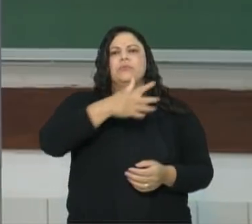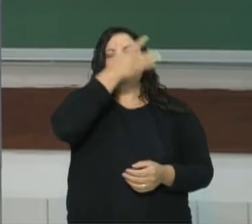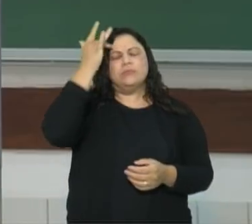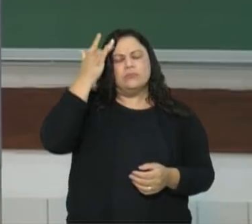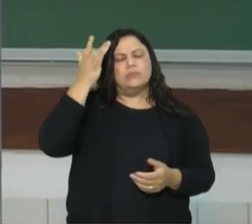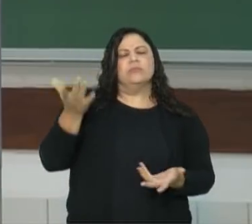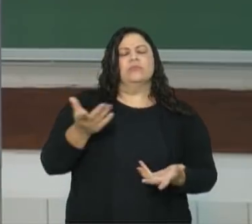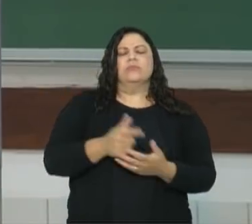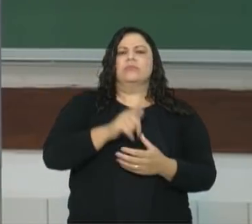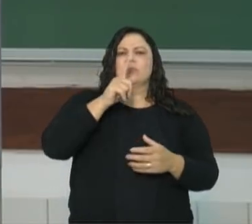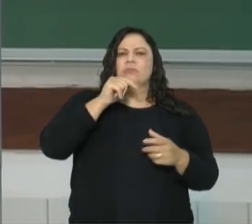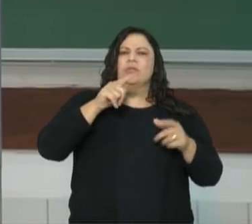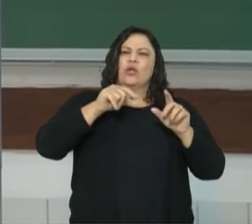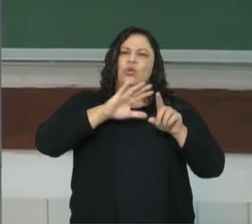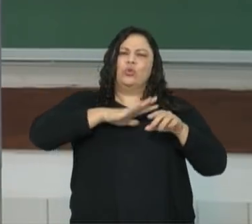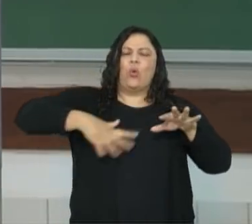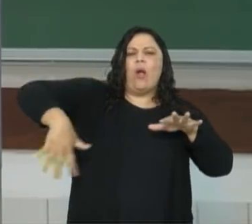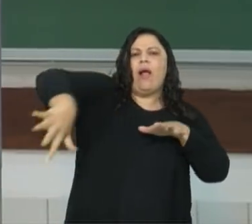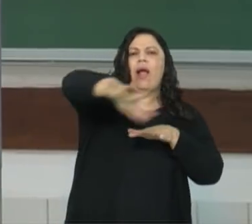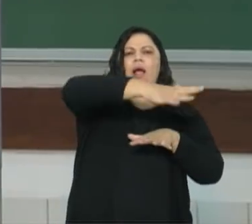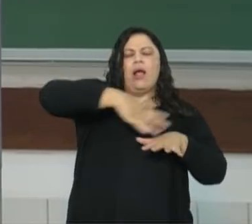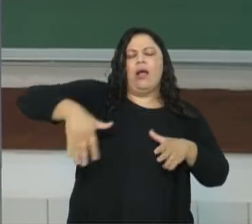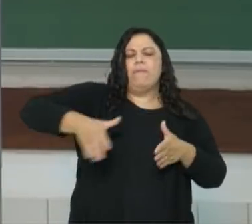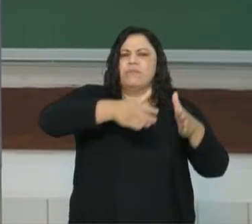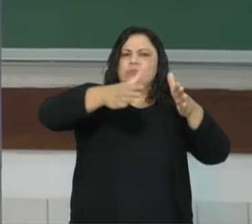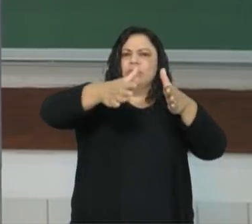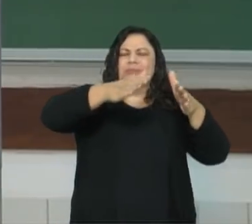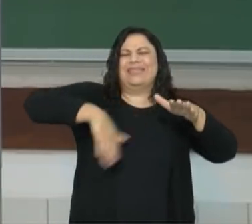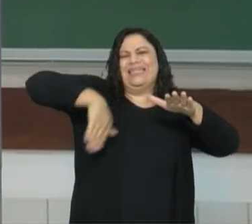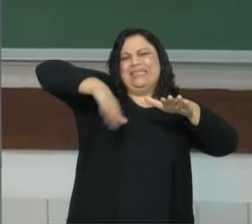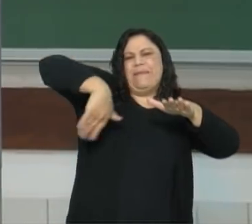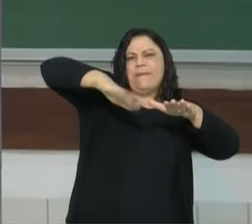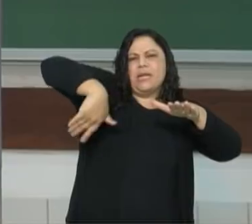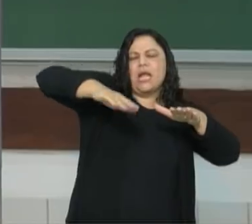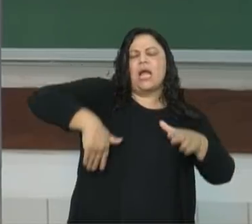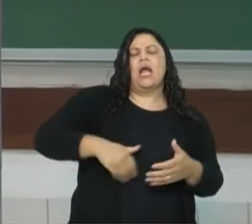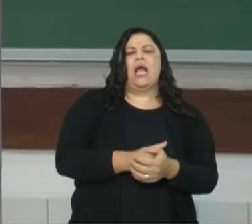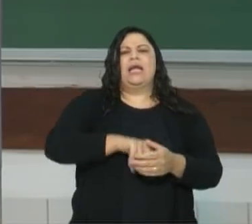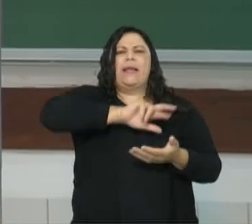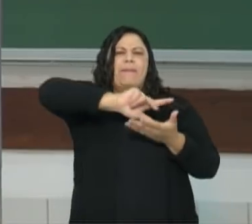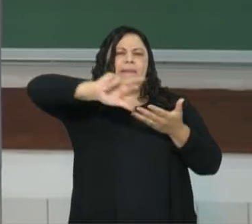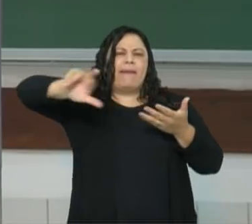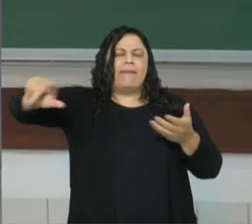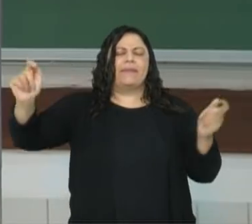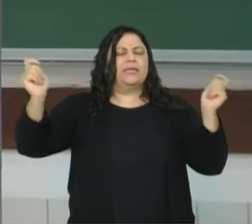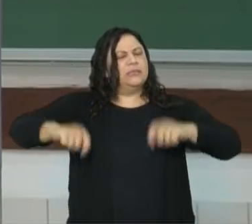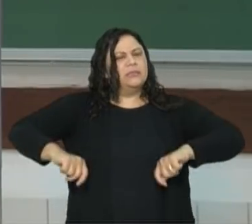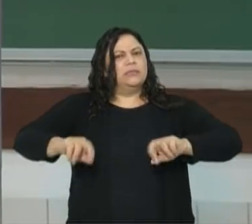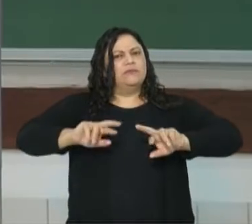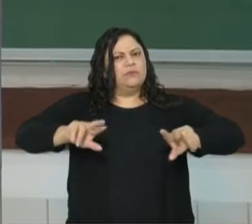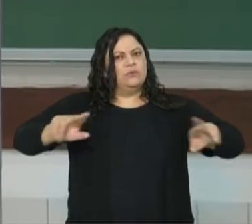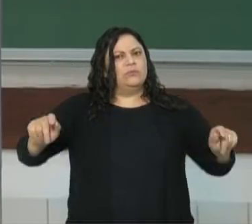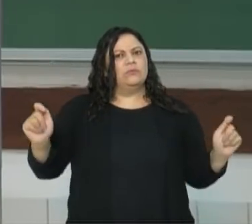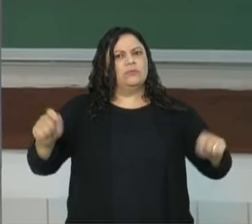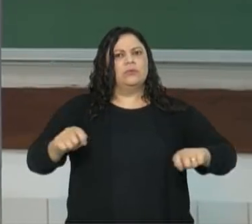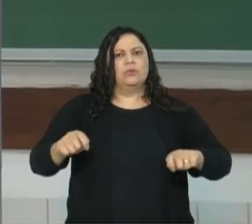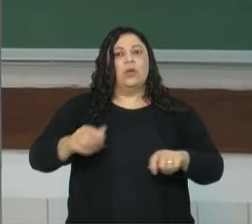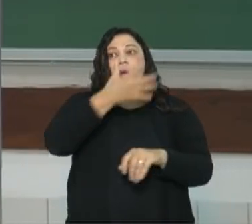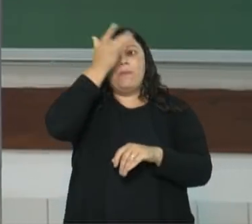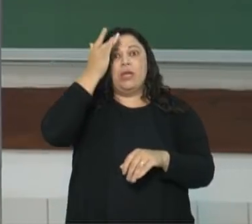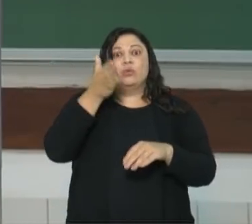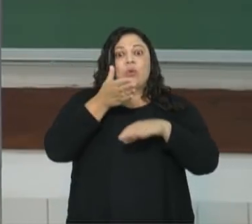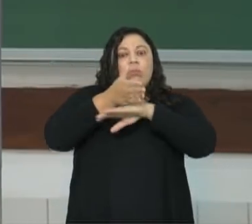tem muitos pelo estado. As prainhas do Rio Iguaçu, as prainhas do Rio Paraná, as prainhas do Rio Tibagi, que o pessoal vai para tomar